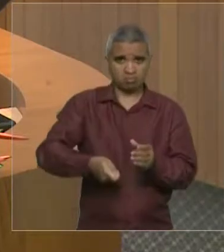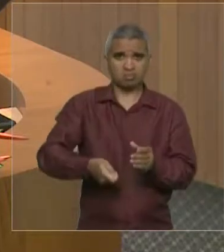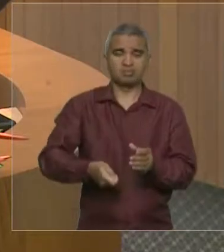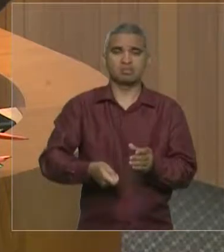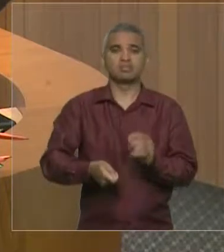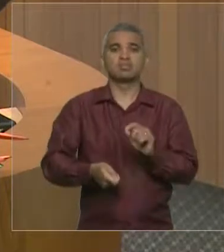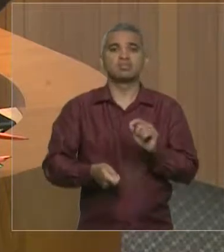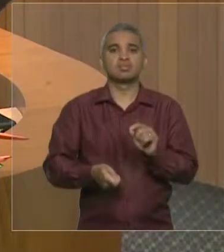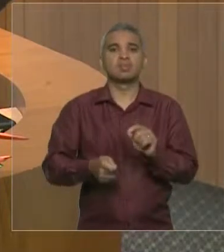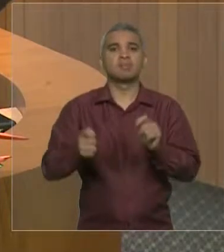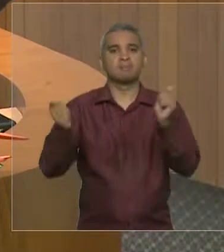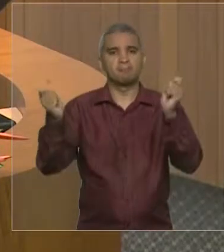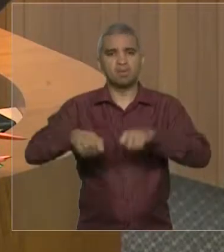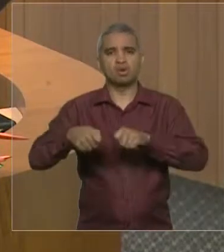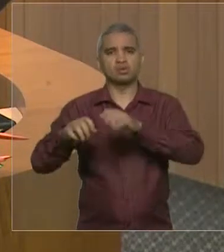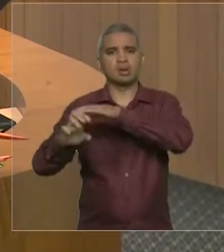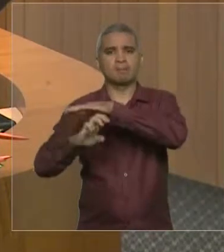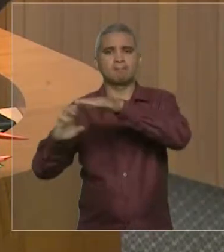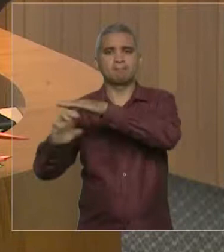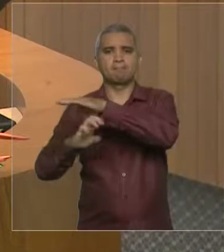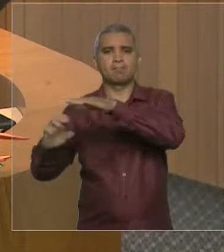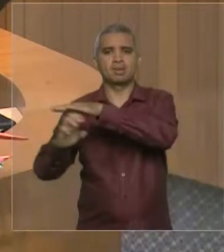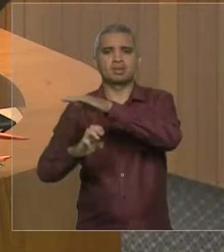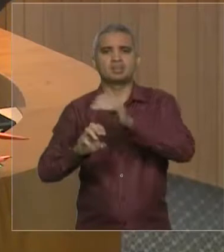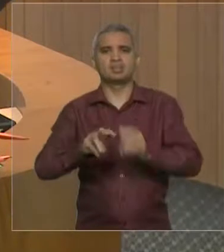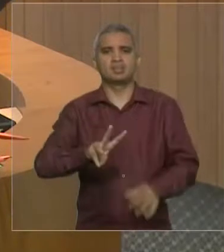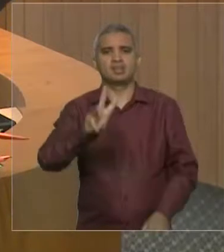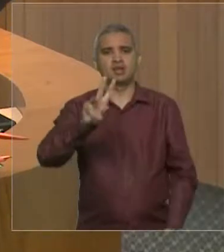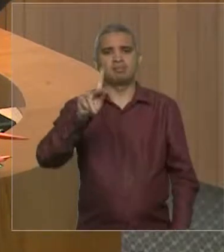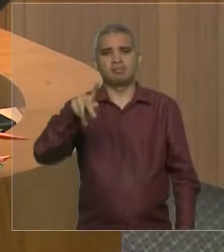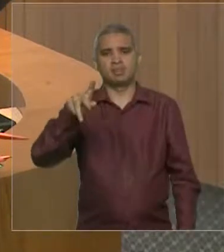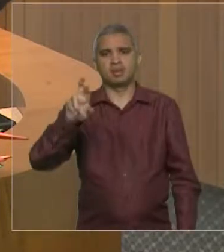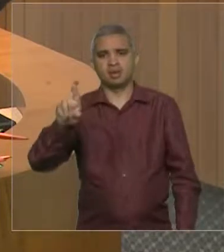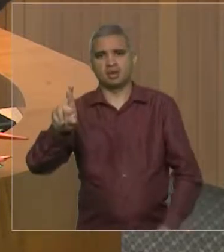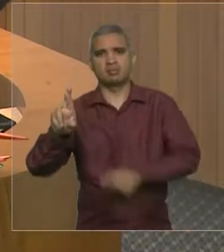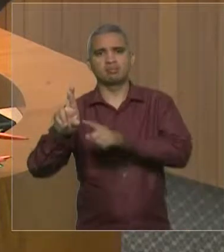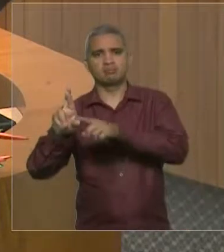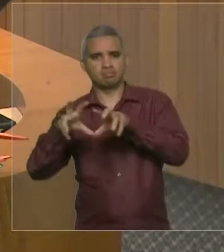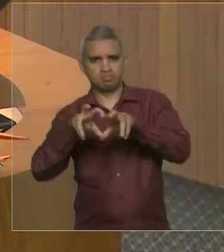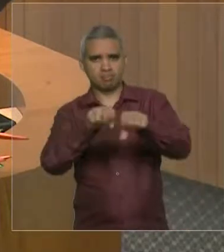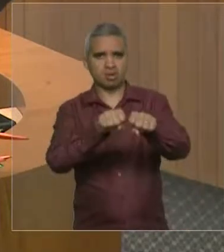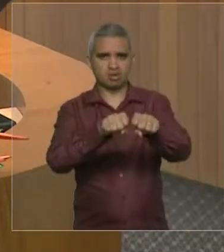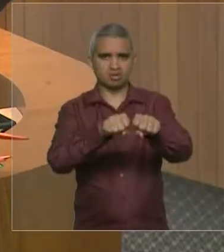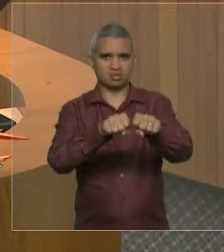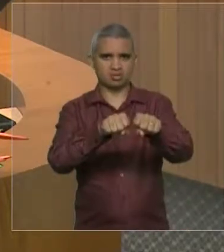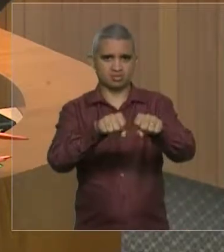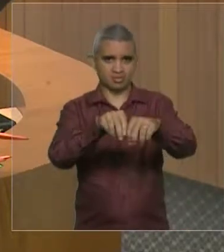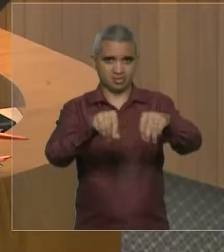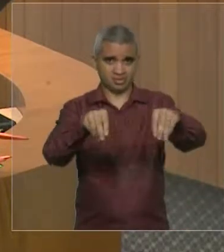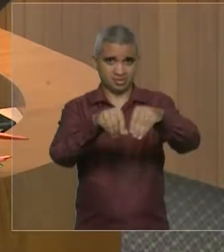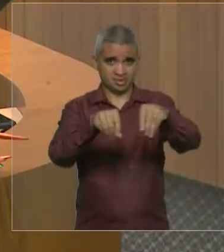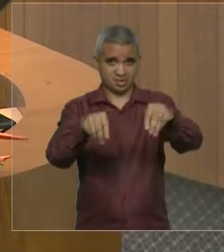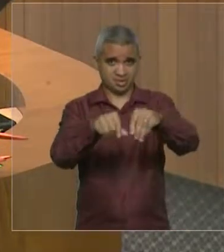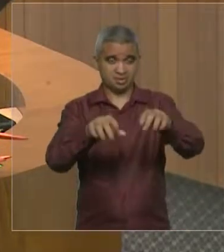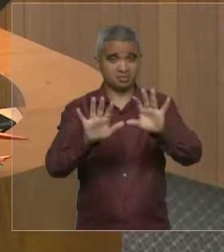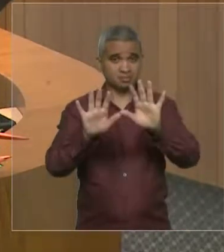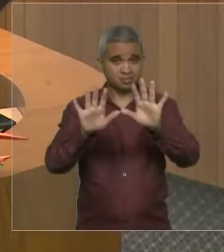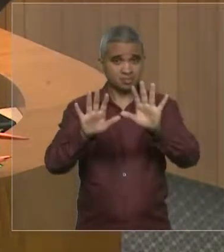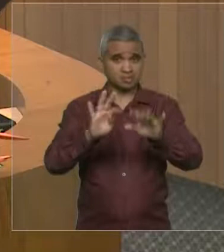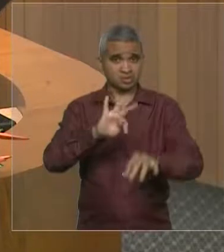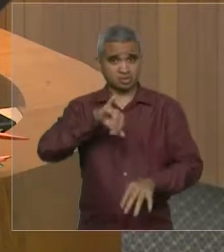garantindo a reintegração de posse pela WPR. Houve um agravo ao Tribunal de